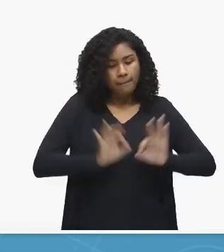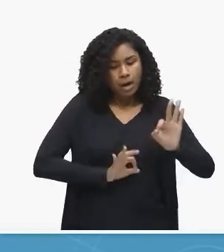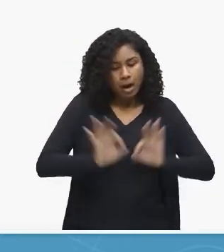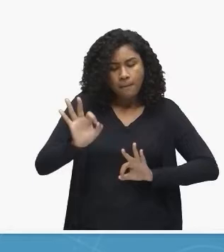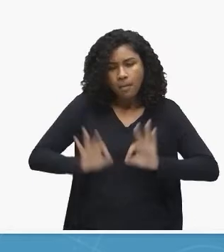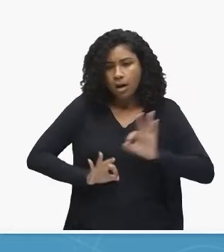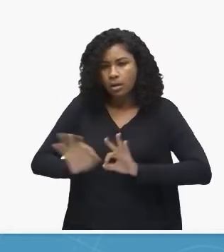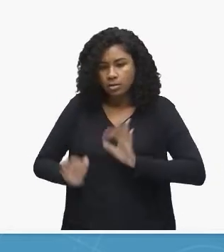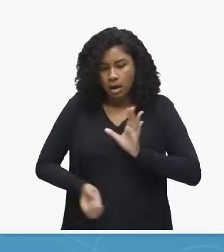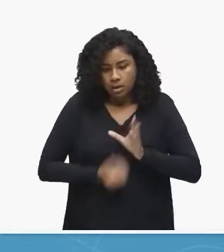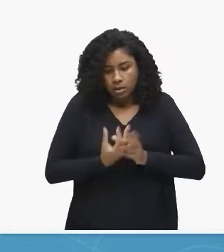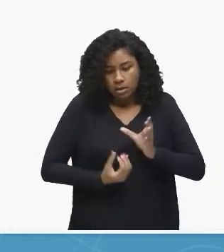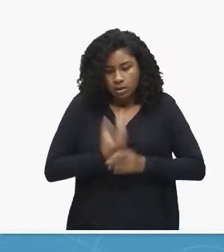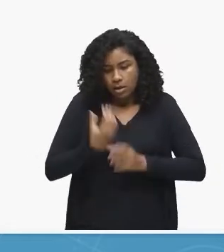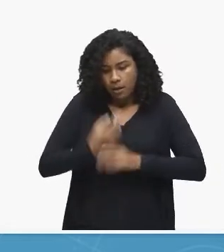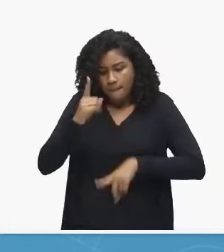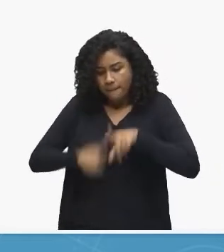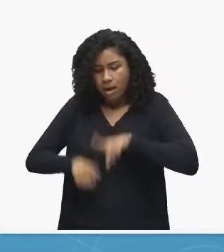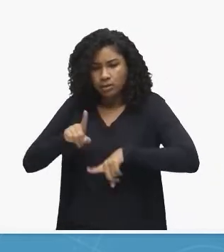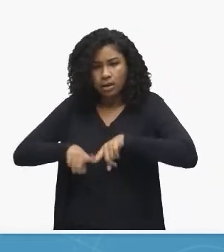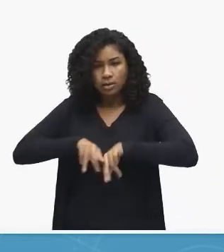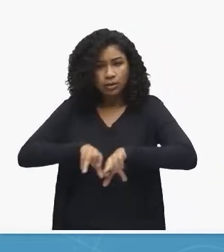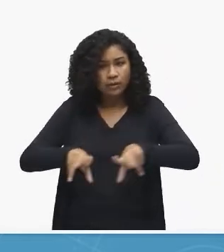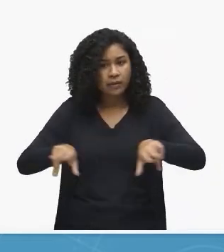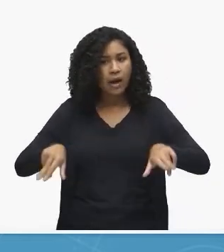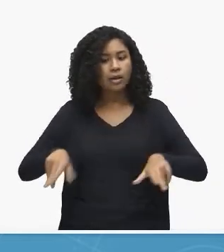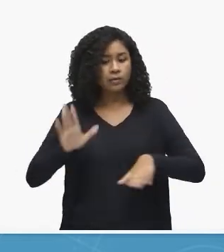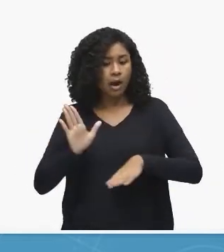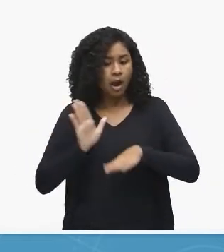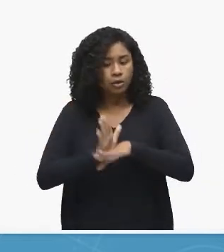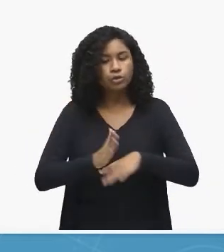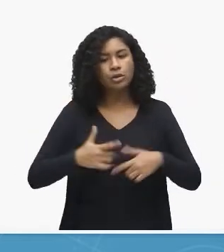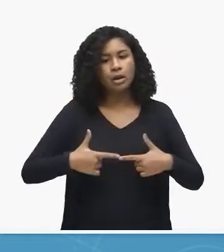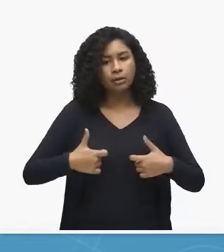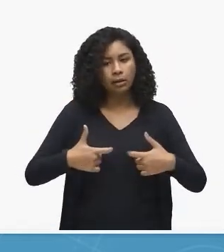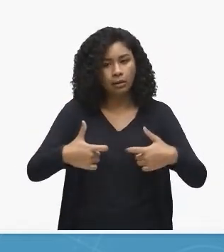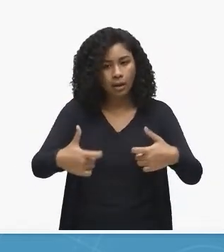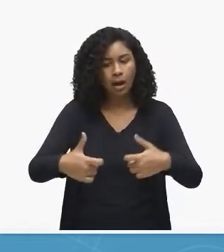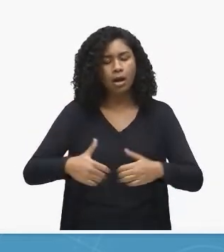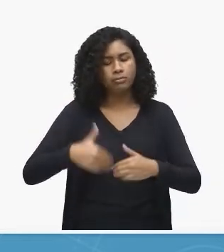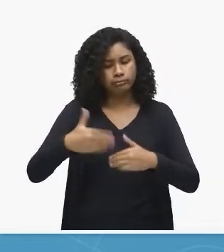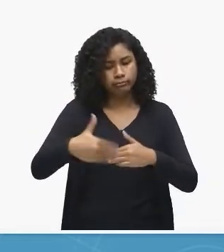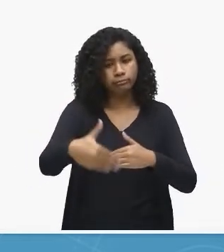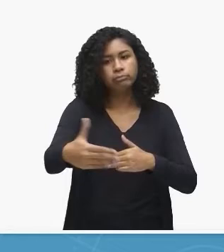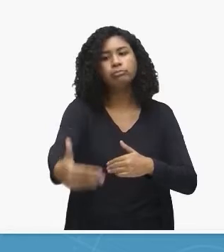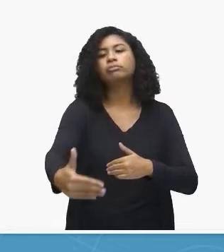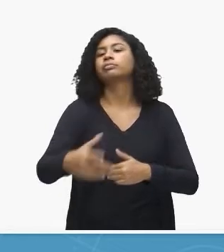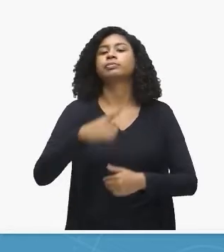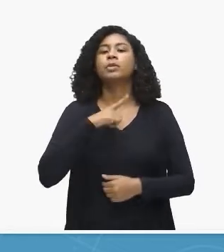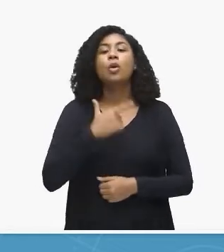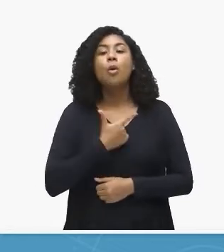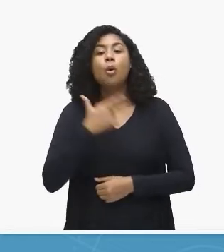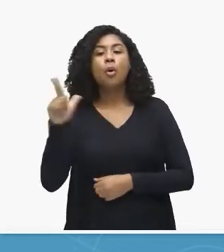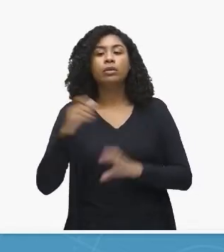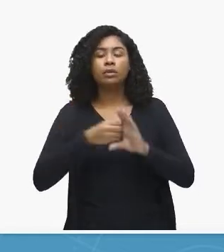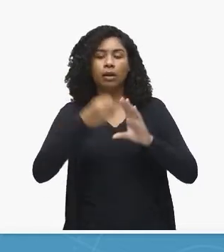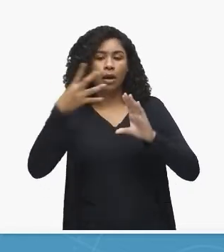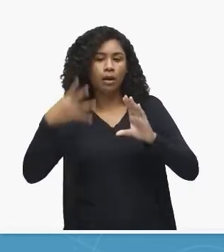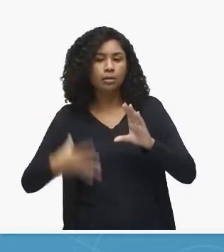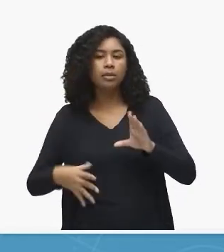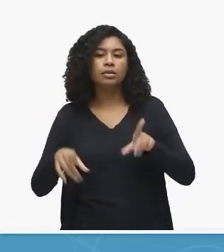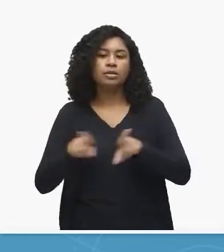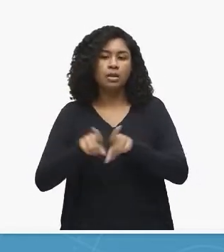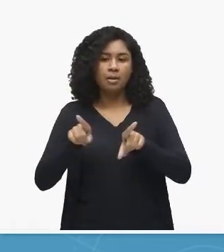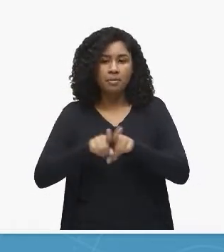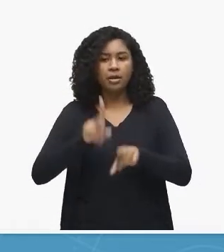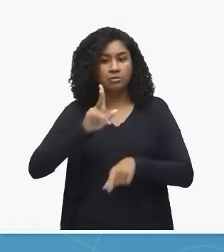corrida armamentista vai ser um outro ponto, aí uma outra característica que vai impulsionar, né? As potências